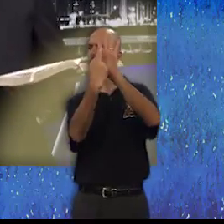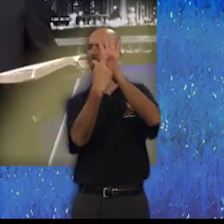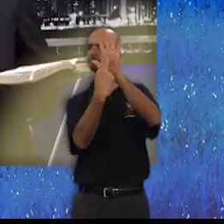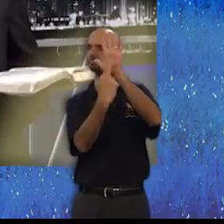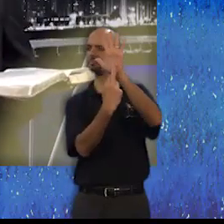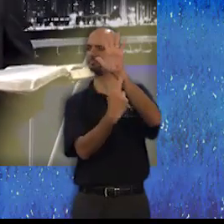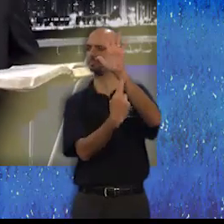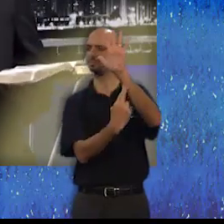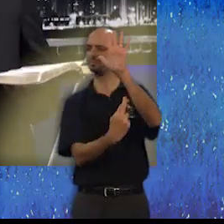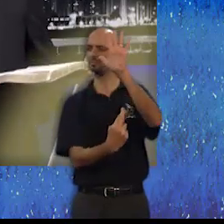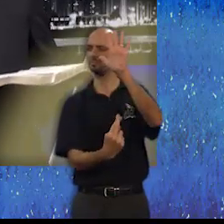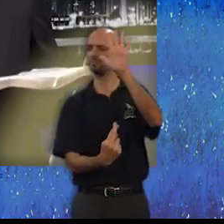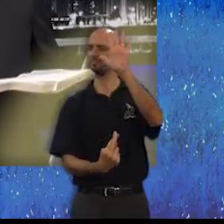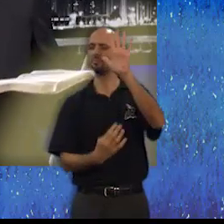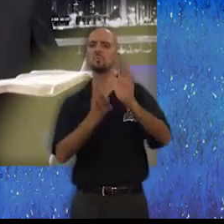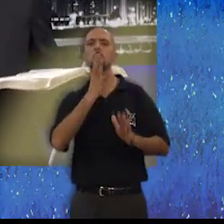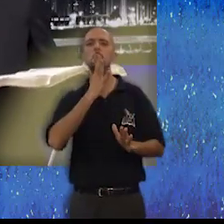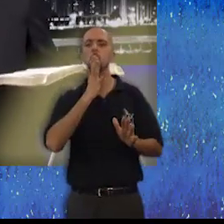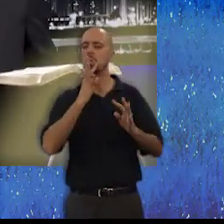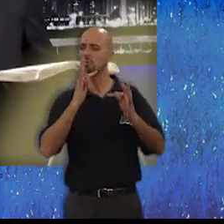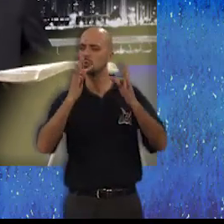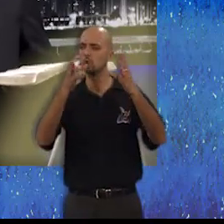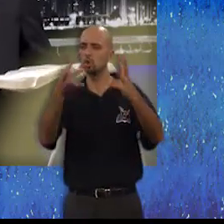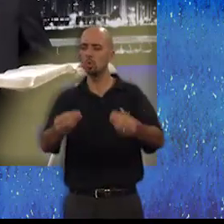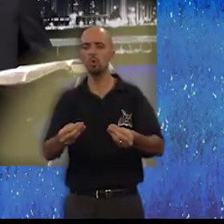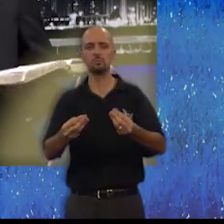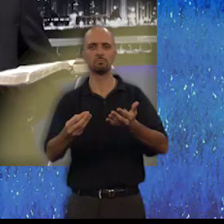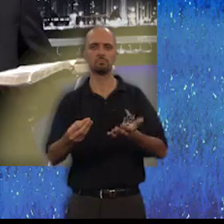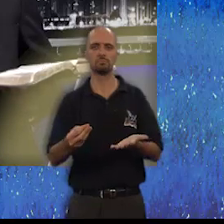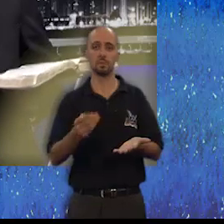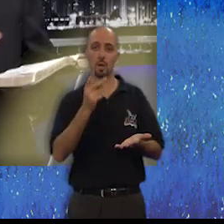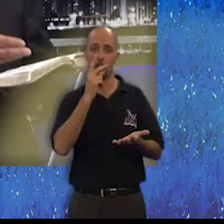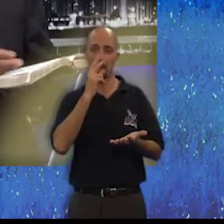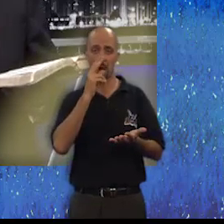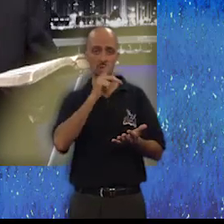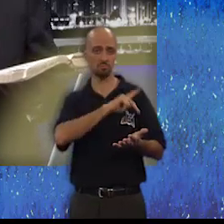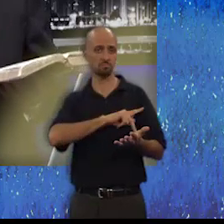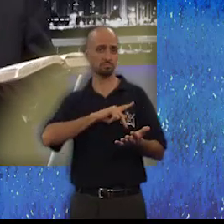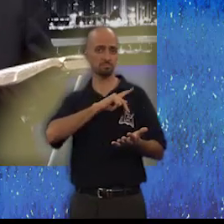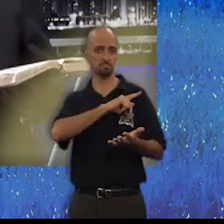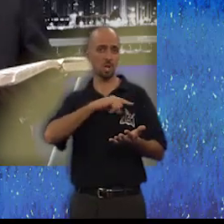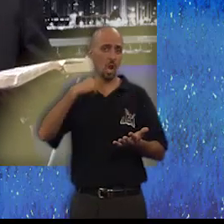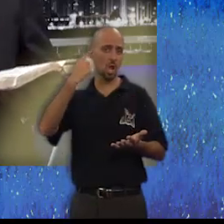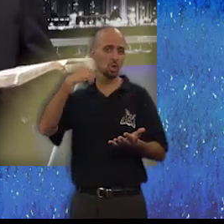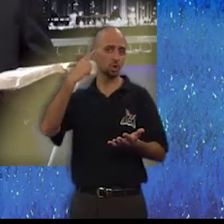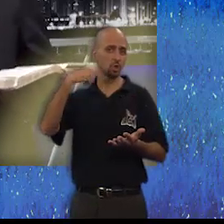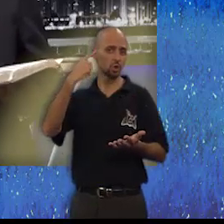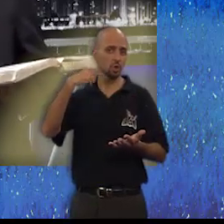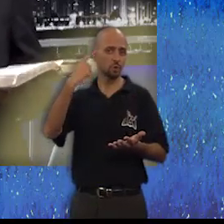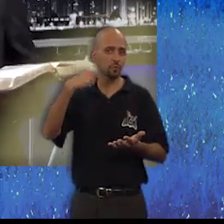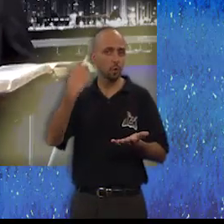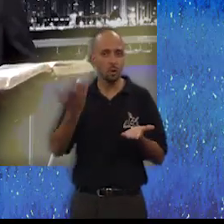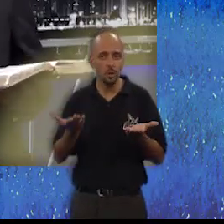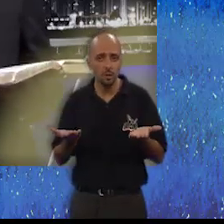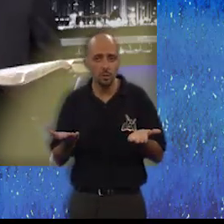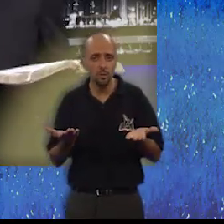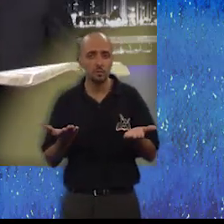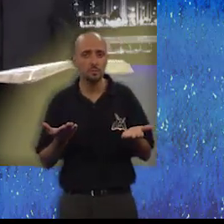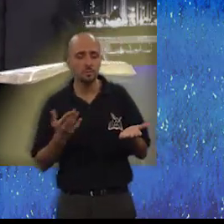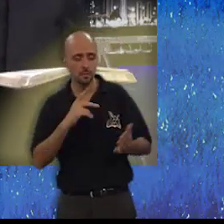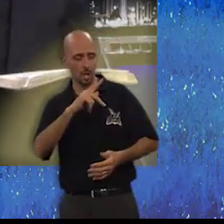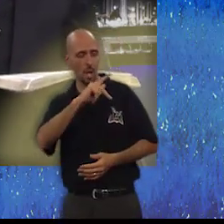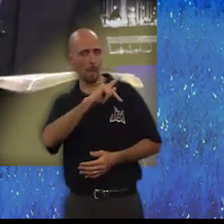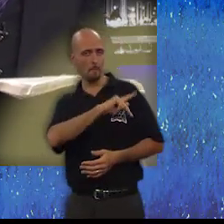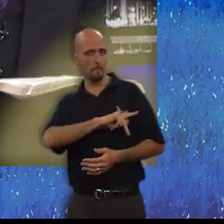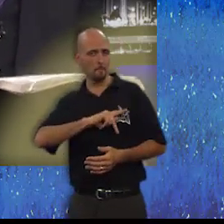os teólogos de que Saulo era um advogado. Por isso, nos seus livros, ele trata de leis. Saulo,